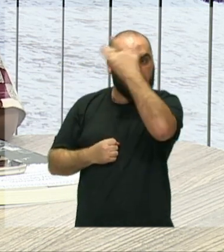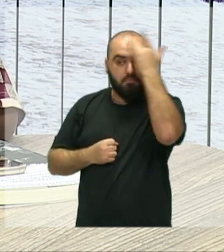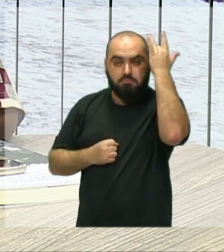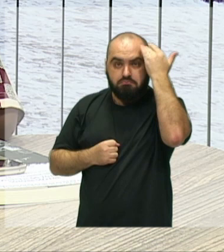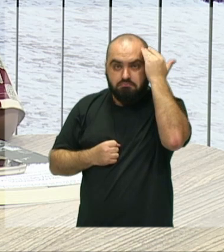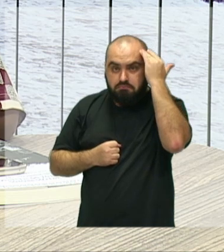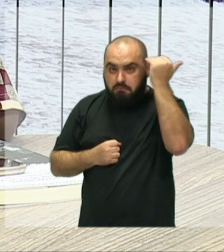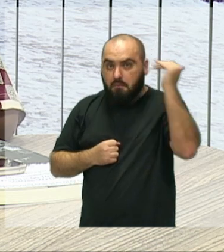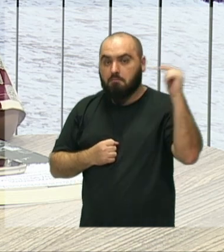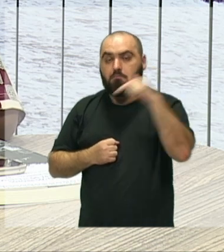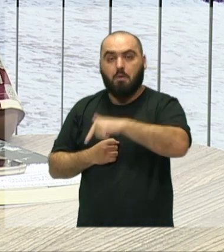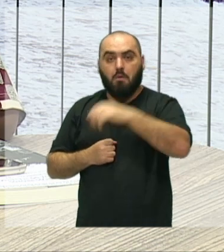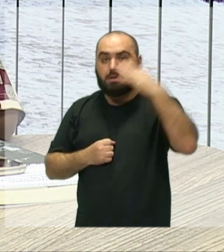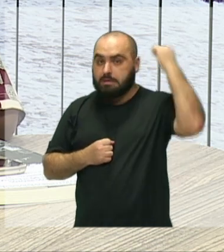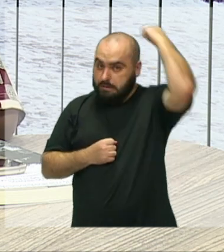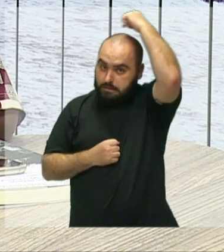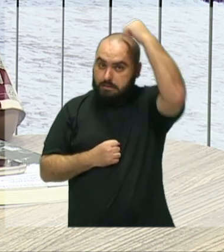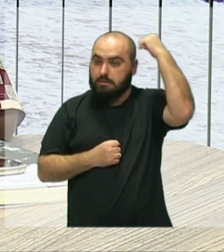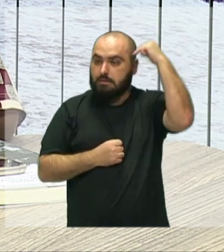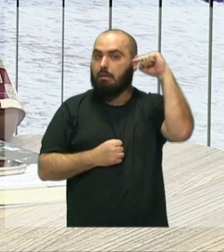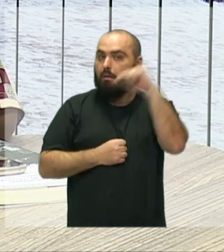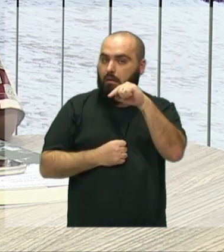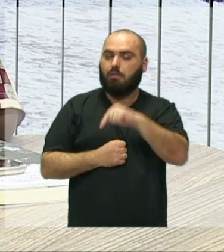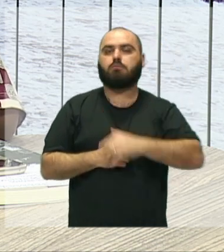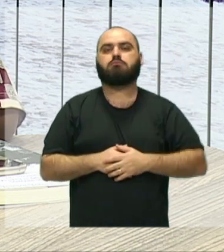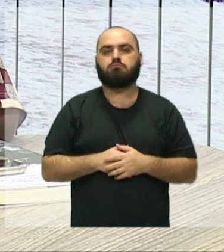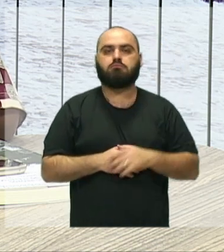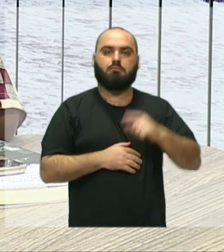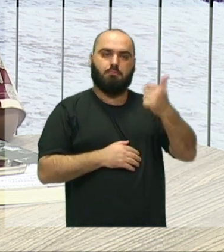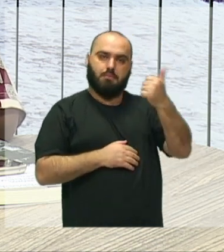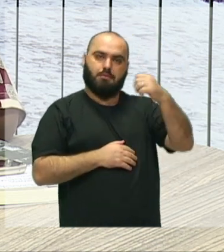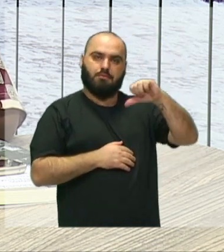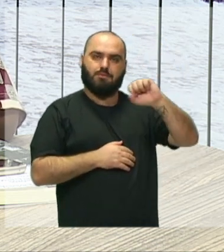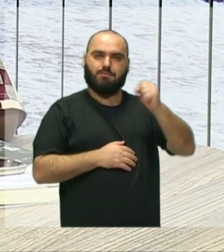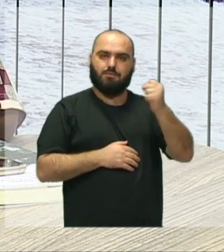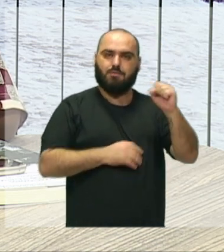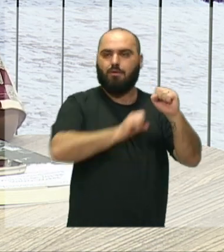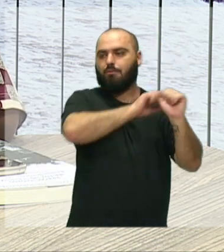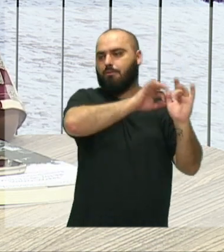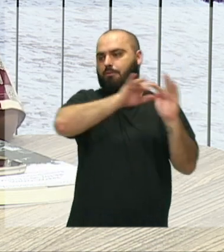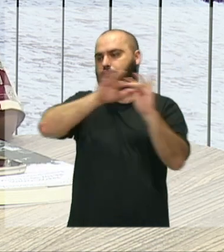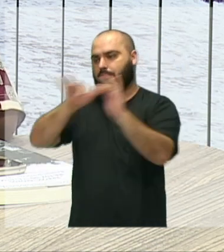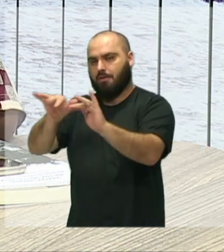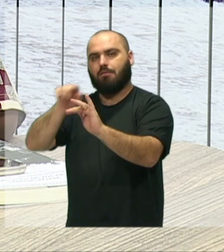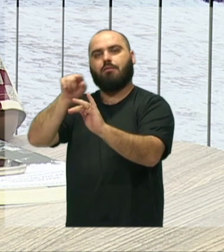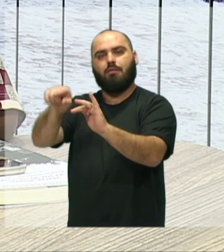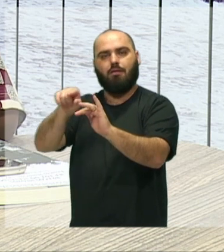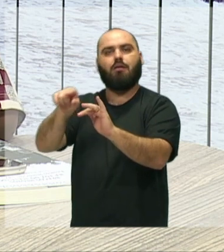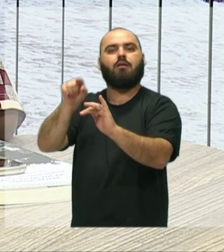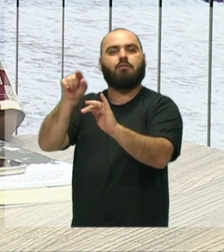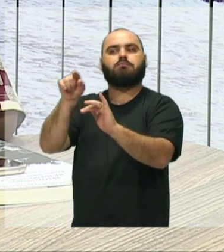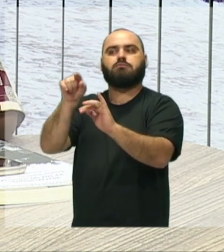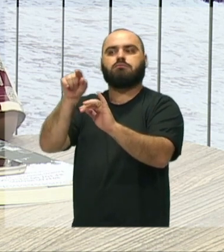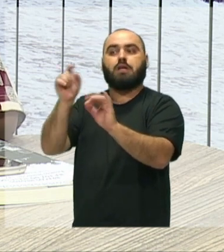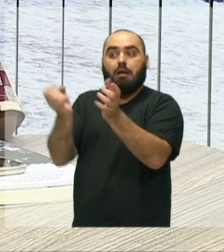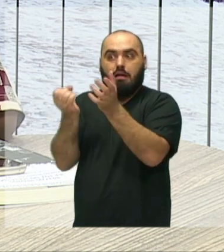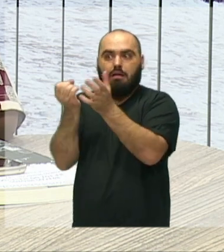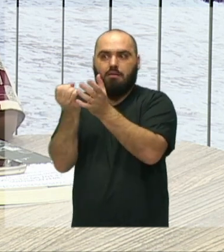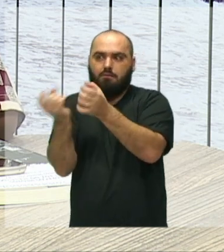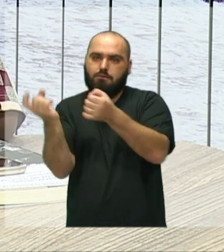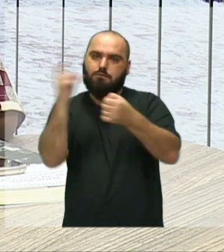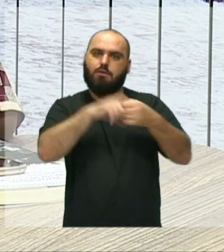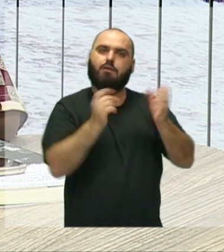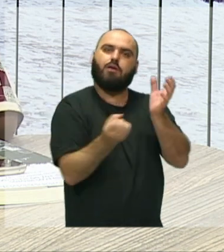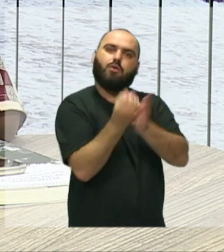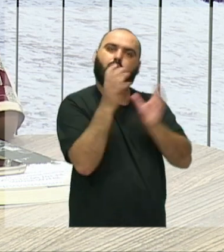tal. Aí, em 88, nós fomos lá. E quando voltamos, batizamos de Movimento Negro Tio Marco. E depois, com o passar do tempo,